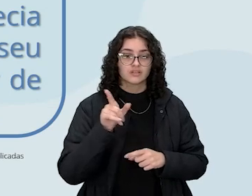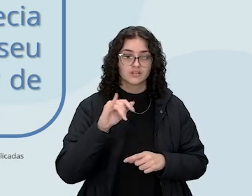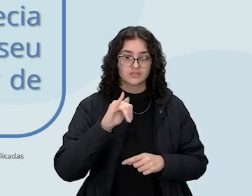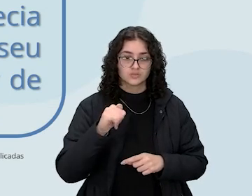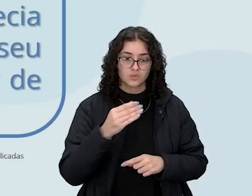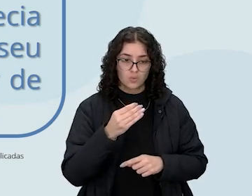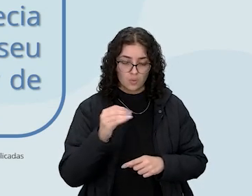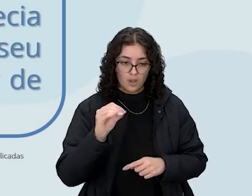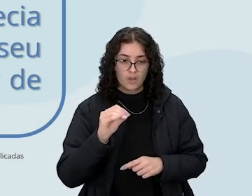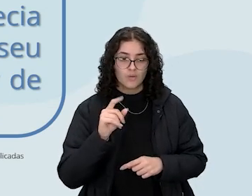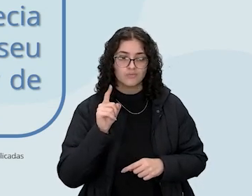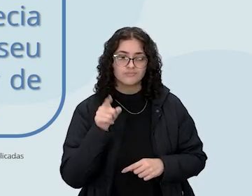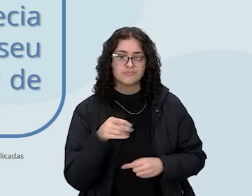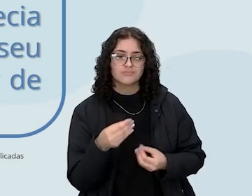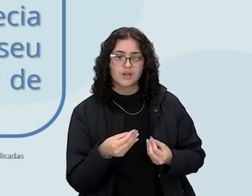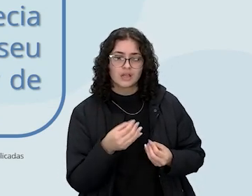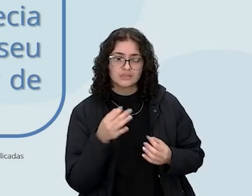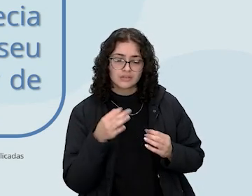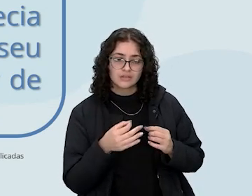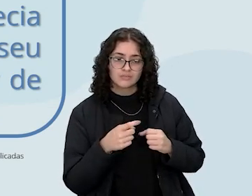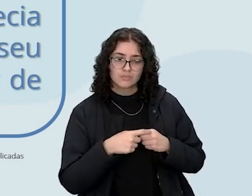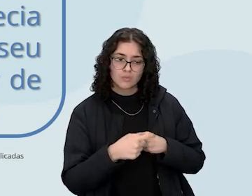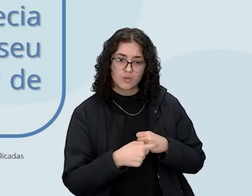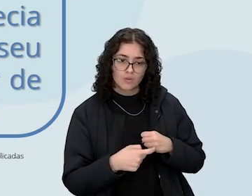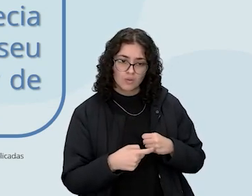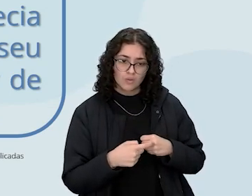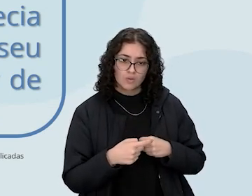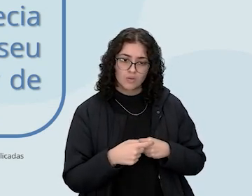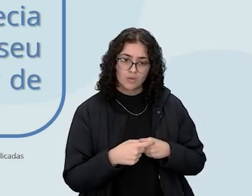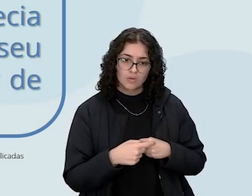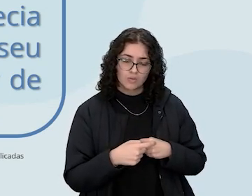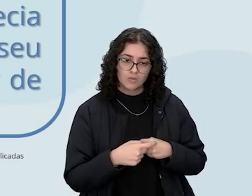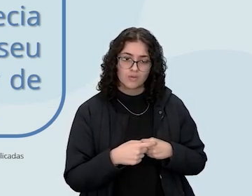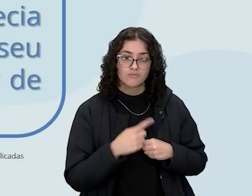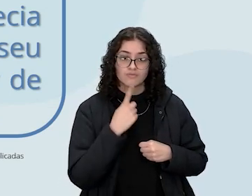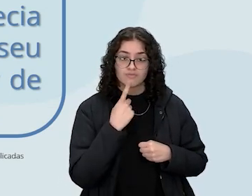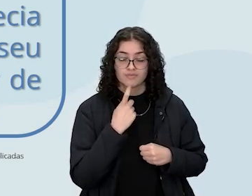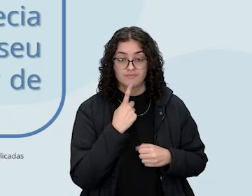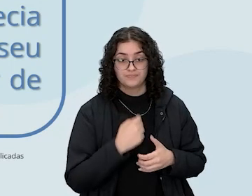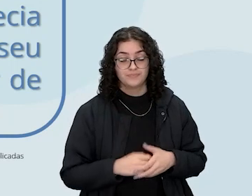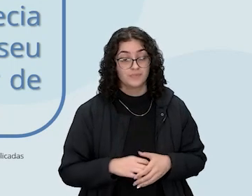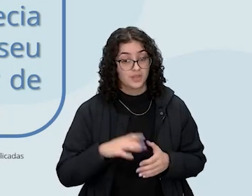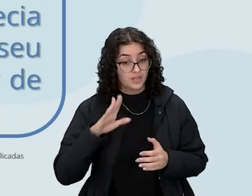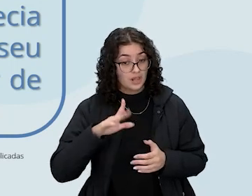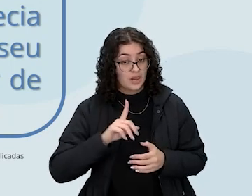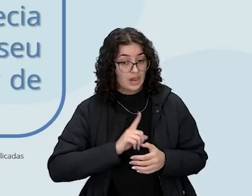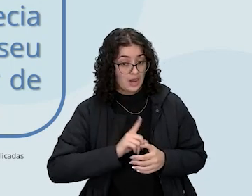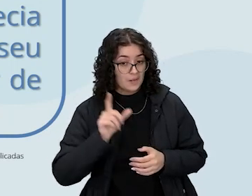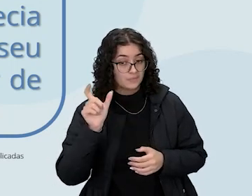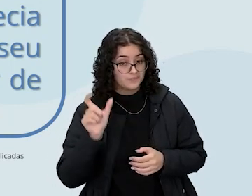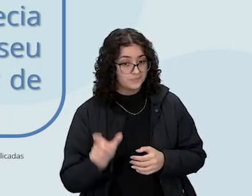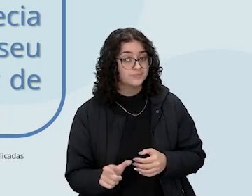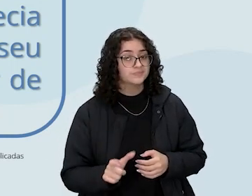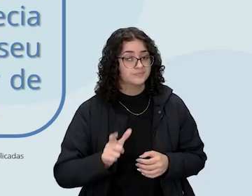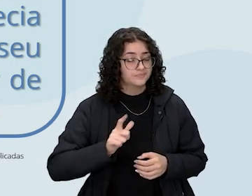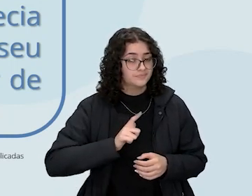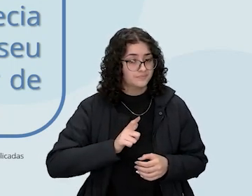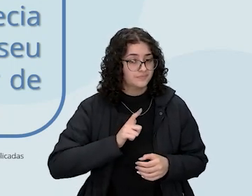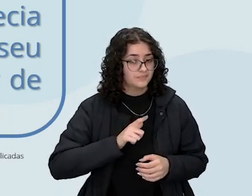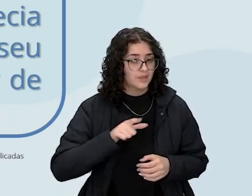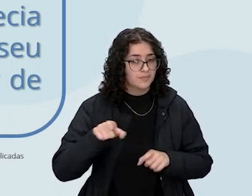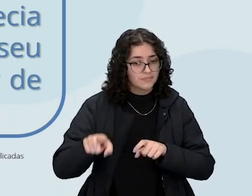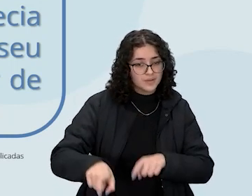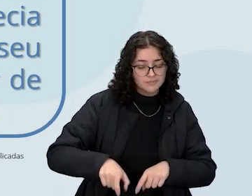cultivar adequadamente os morangueiros? Então, nós temos aí, seu João possui uma pequena